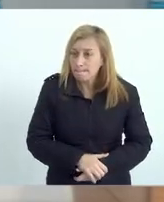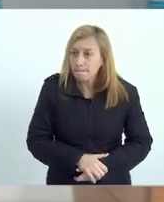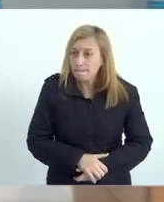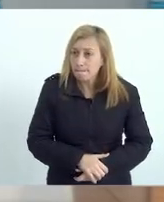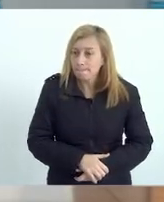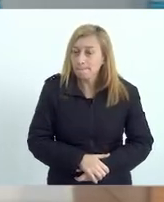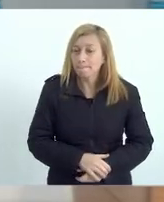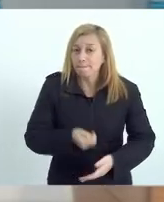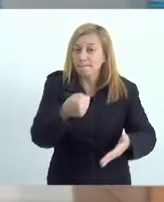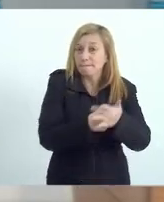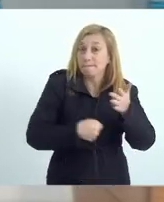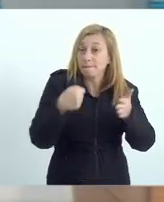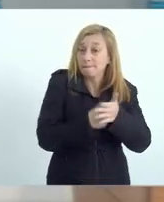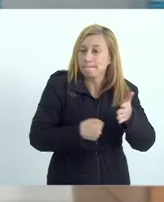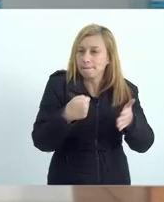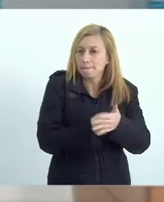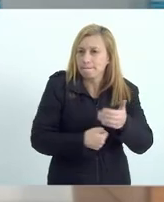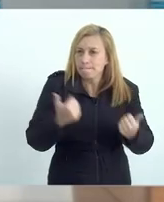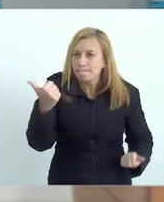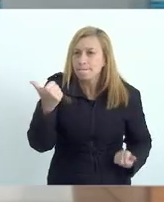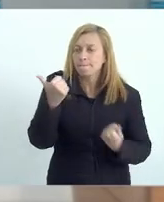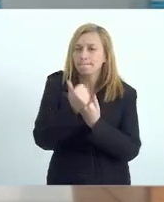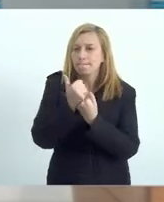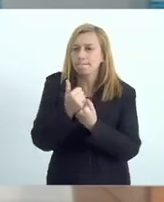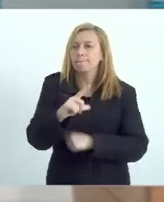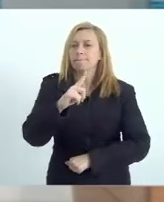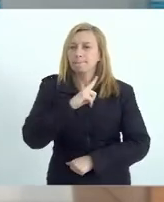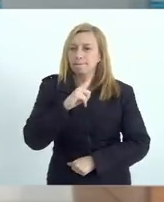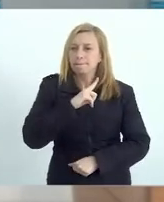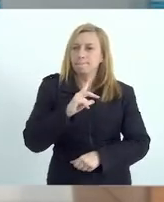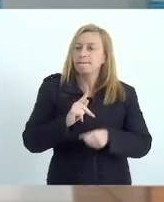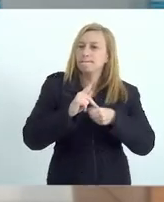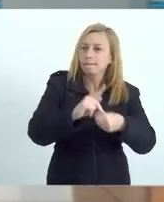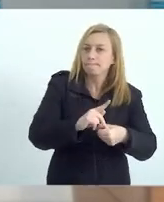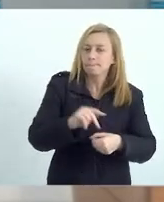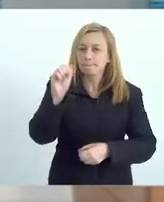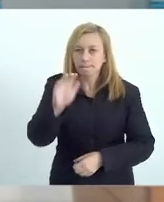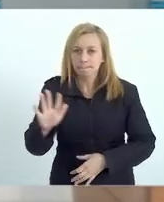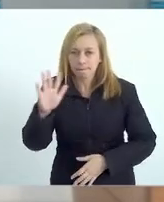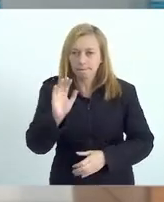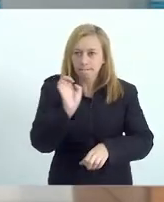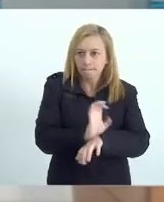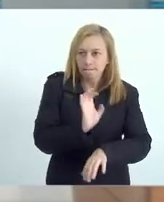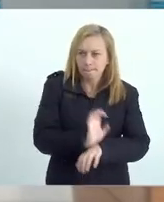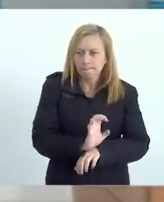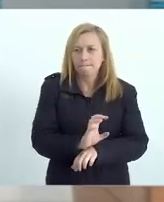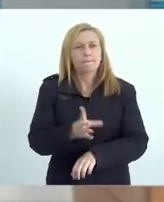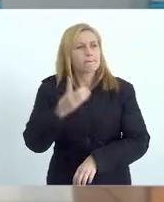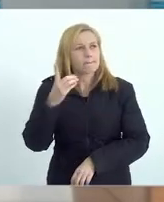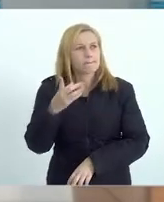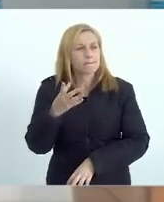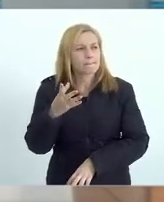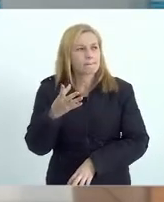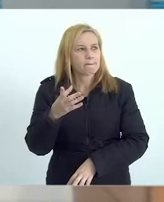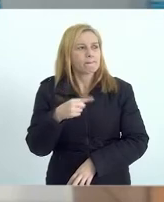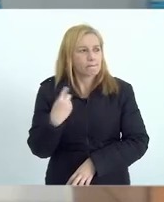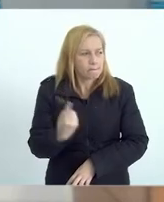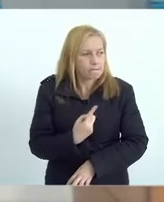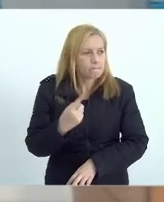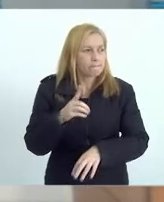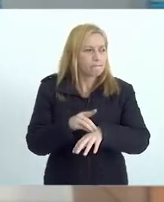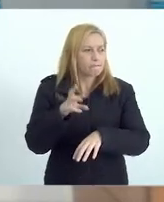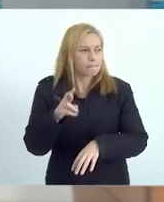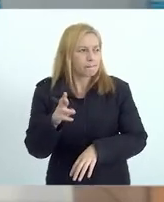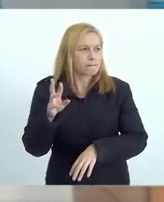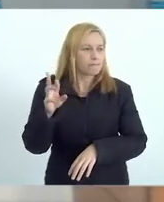e pela sua luta esse apoio que nós estamos tendo do procurador-geral do Estado deputado nosso